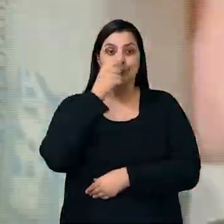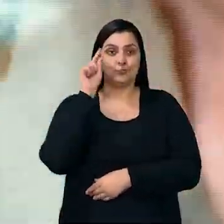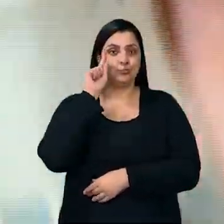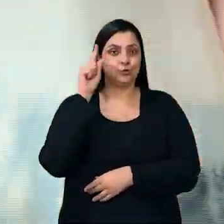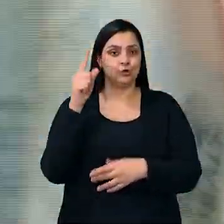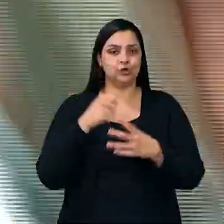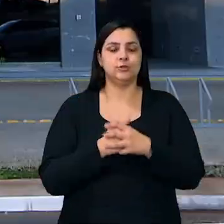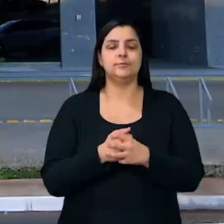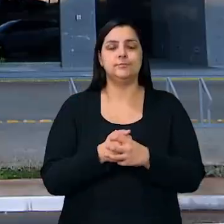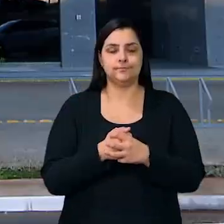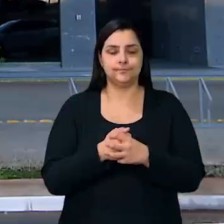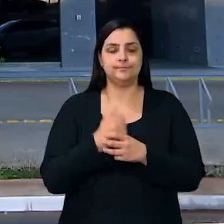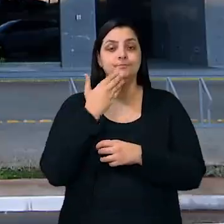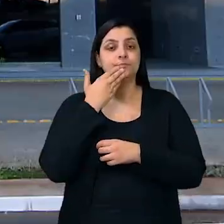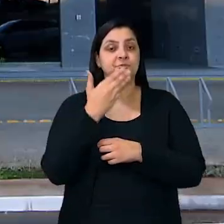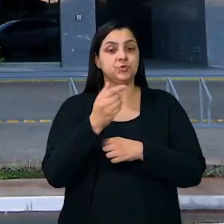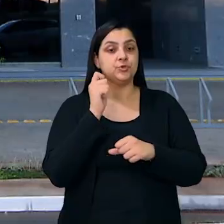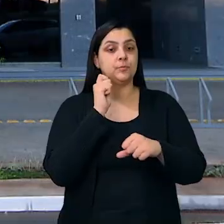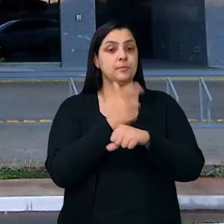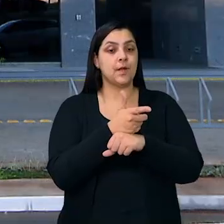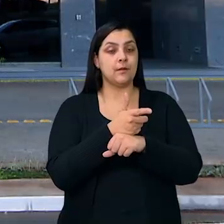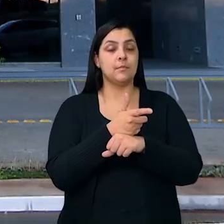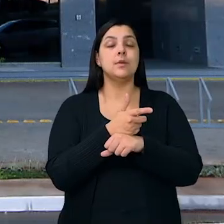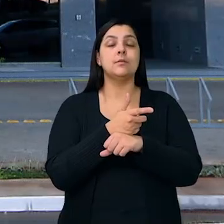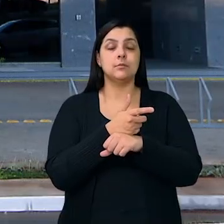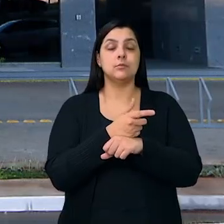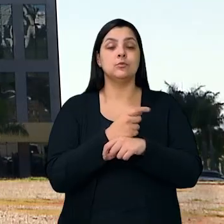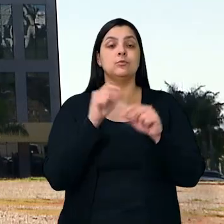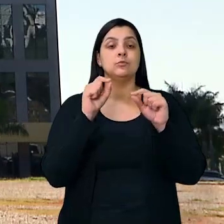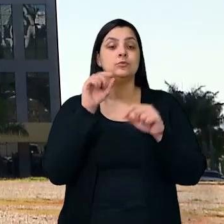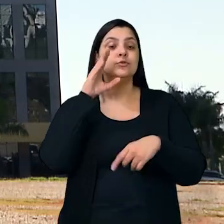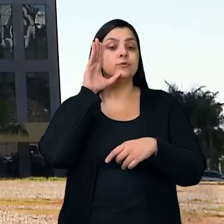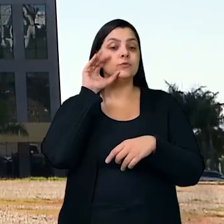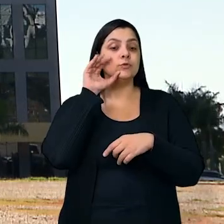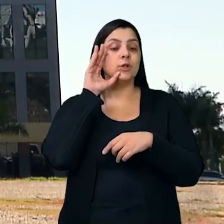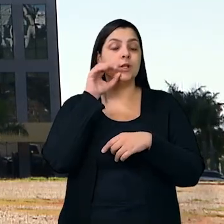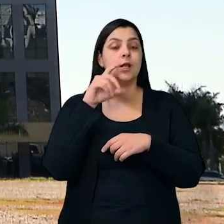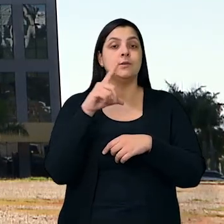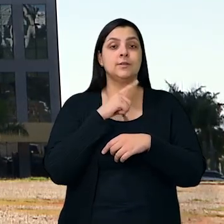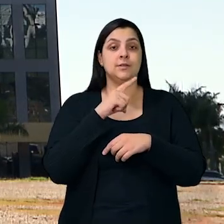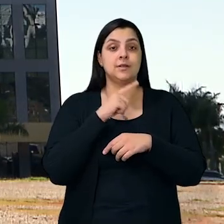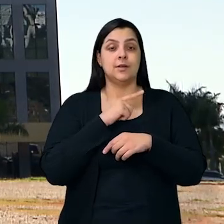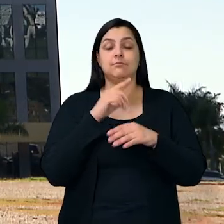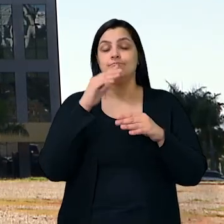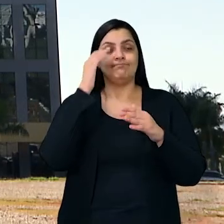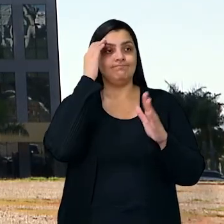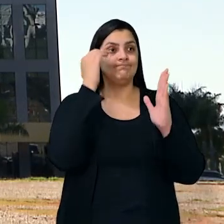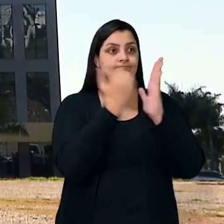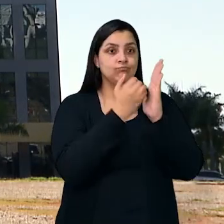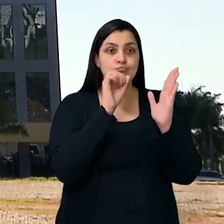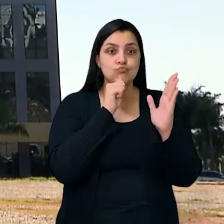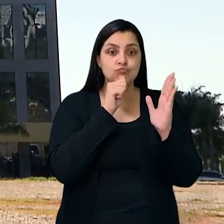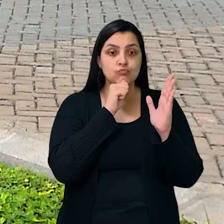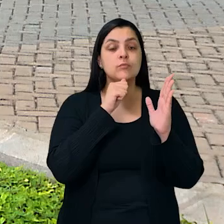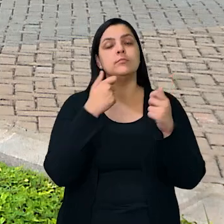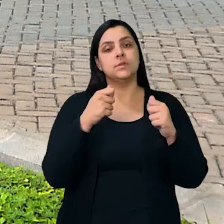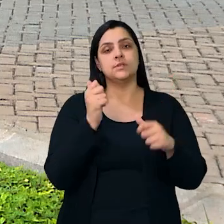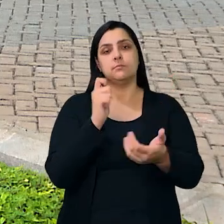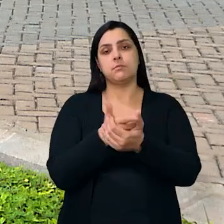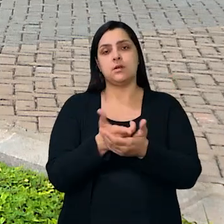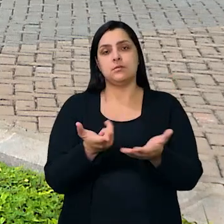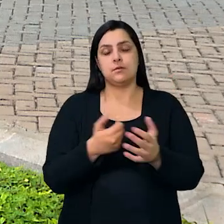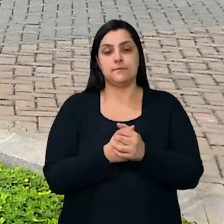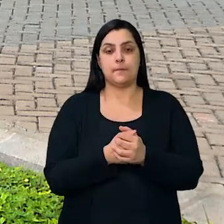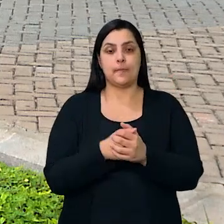horas diárias. Além disso, pedia o pagamento do valor devido aos empregados afetados pelo descumprimento da regra. O